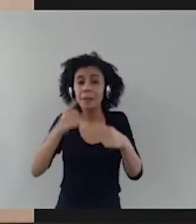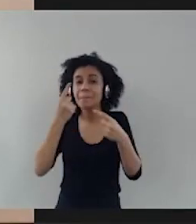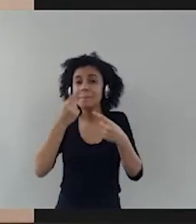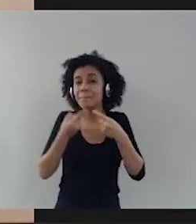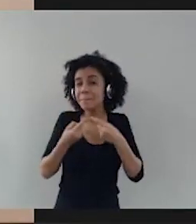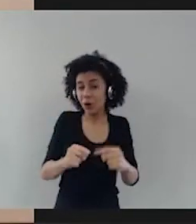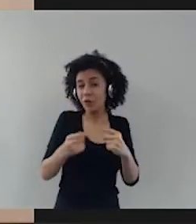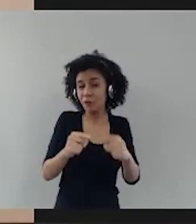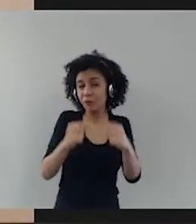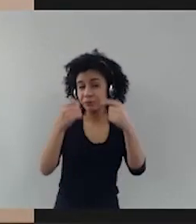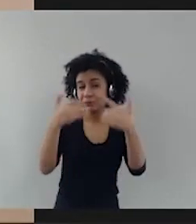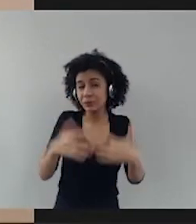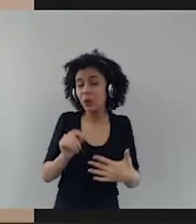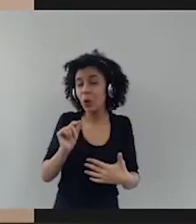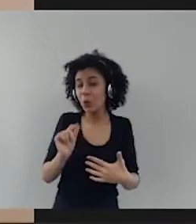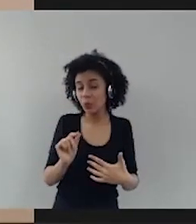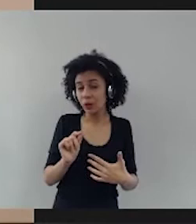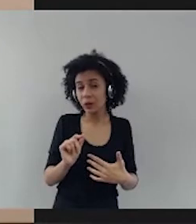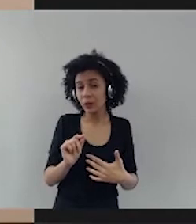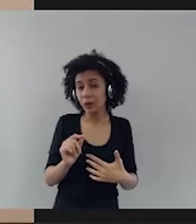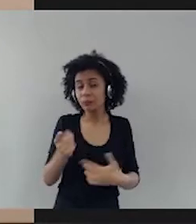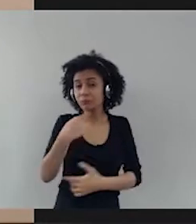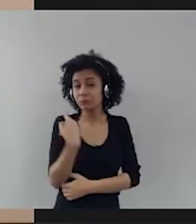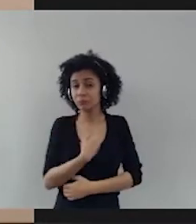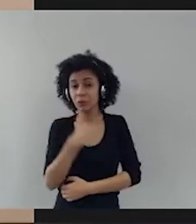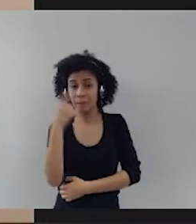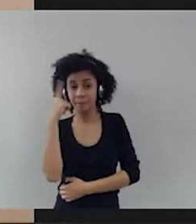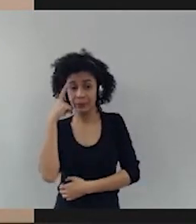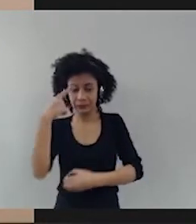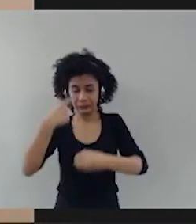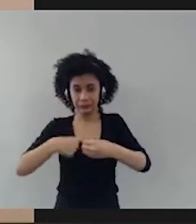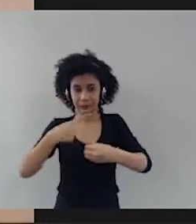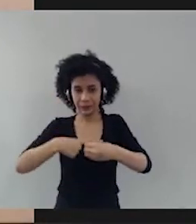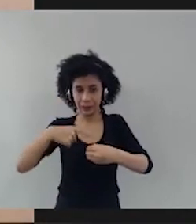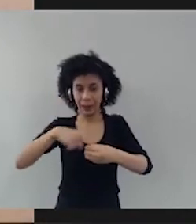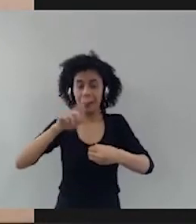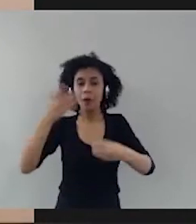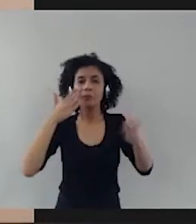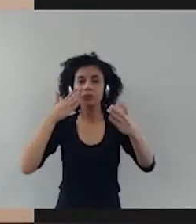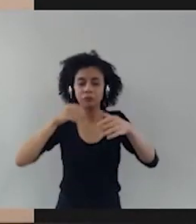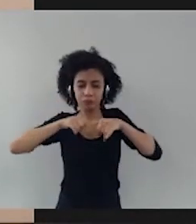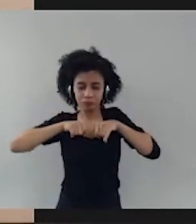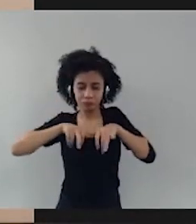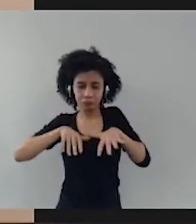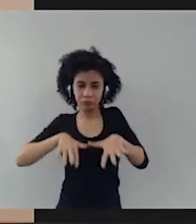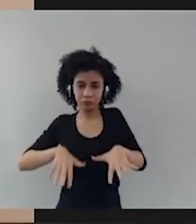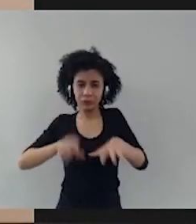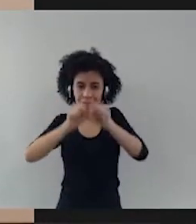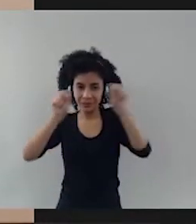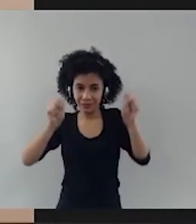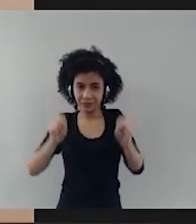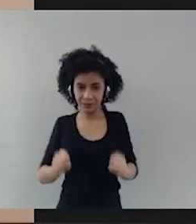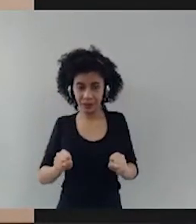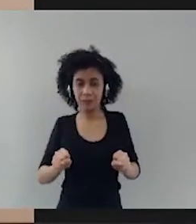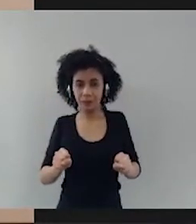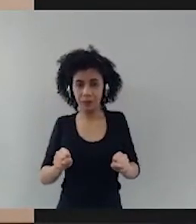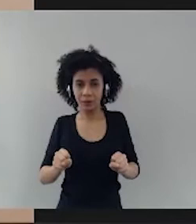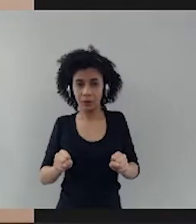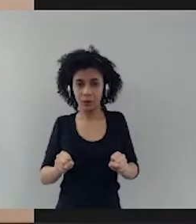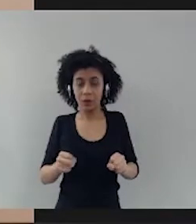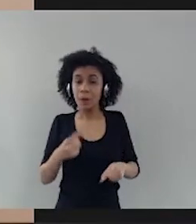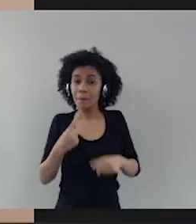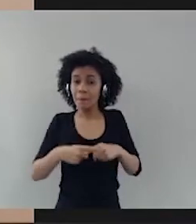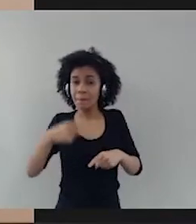para todos vocês, é justamente pensar que a cidade é um organismo, que essa é uma coisa que as